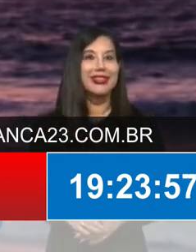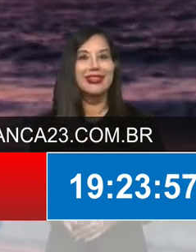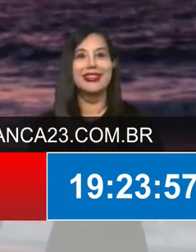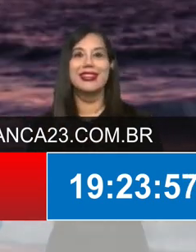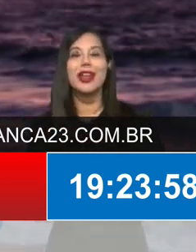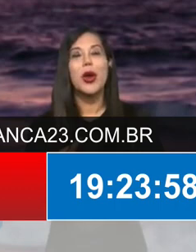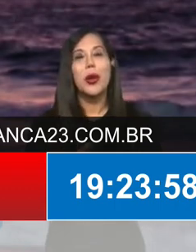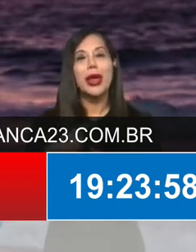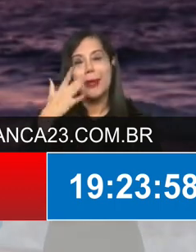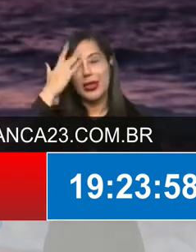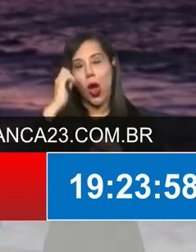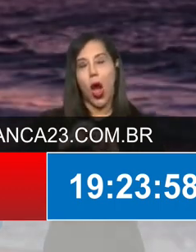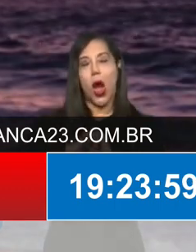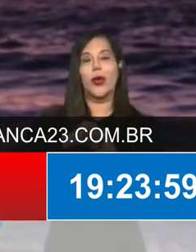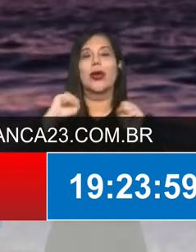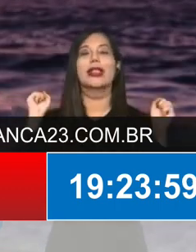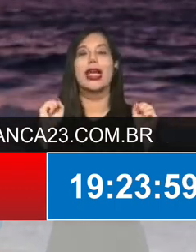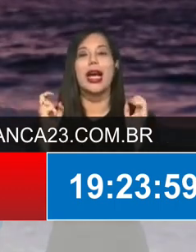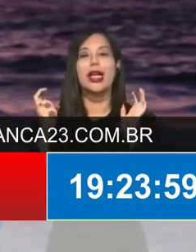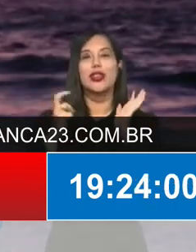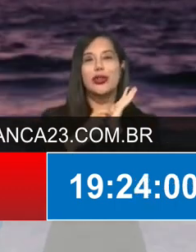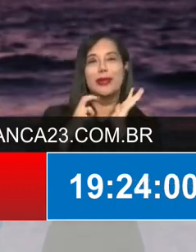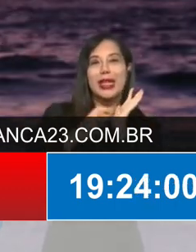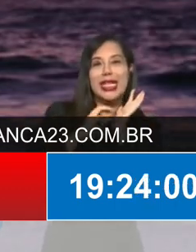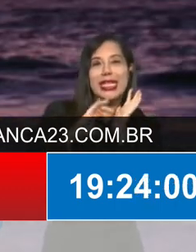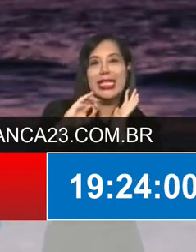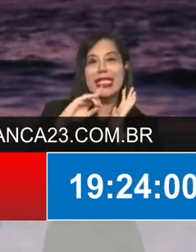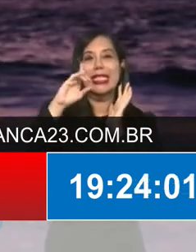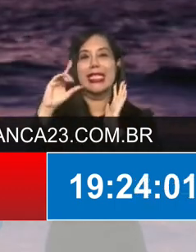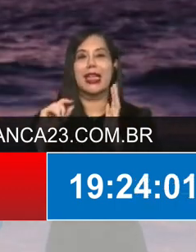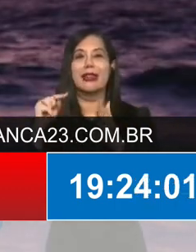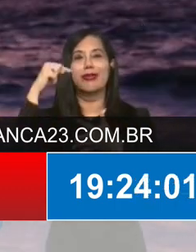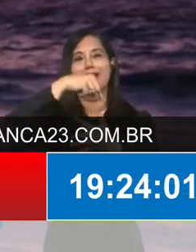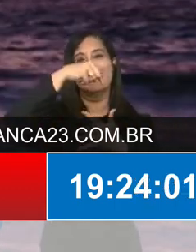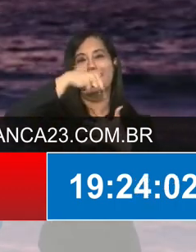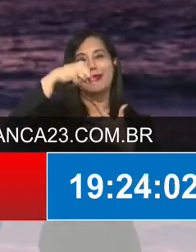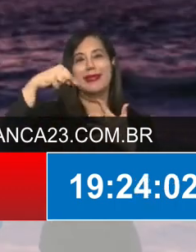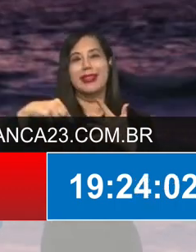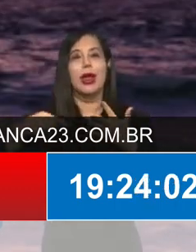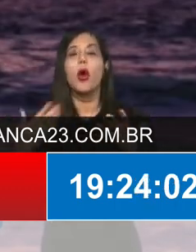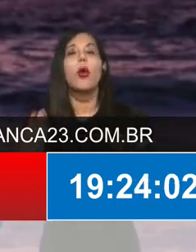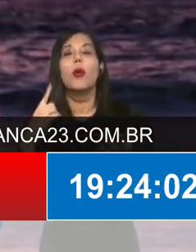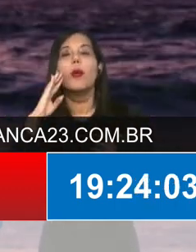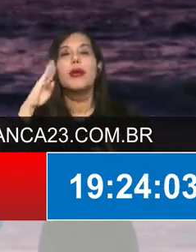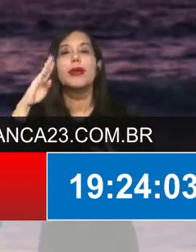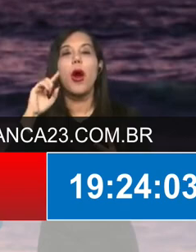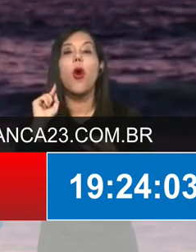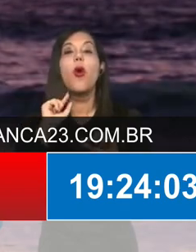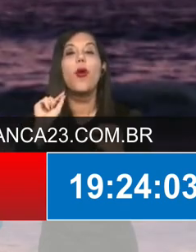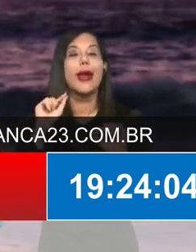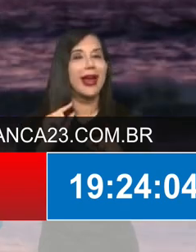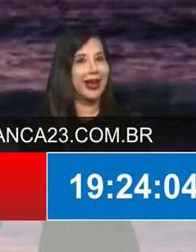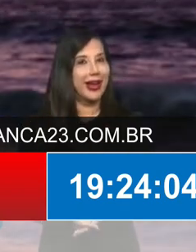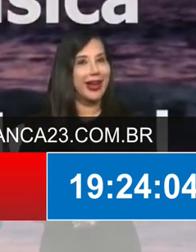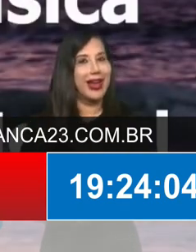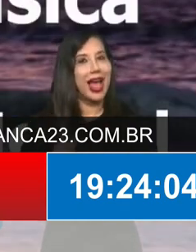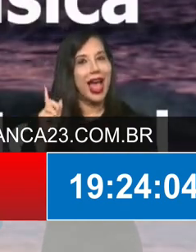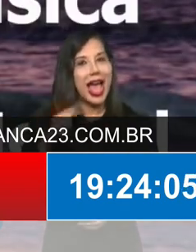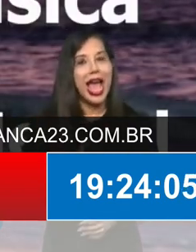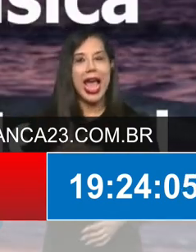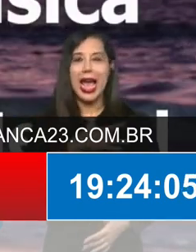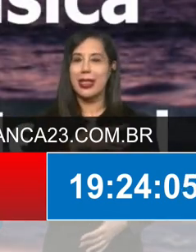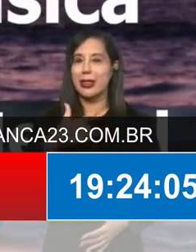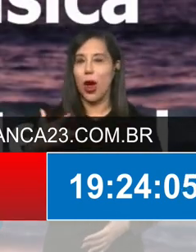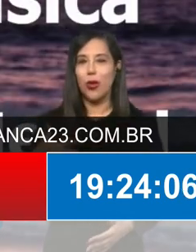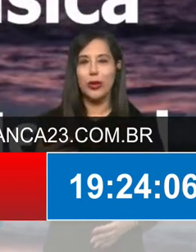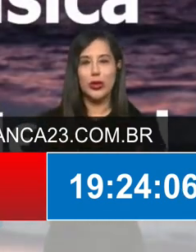quem decide acordar antes do nascer do sol para se exercitar são muitos. Mas o principal deles é fácil adivinhar. Os benefícios para a